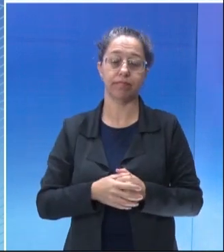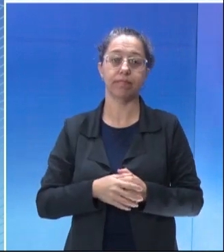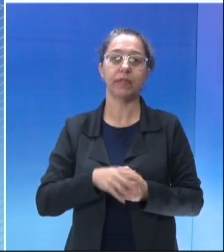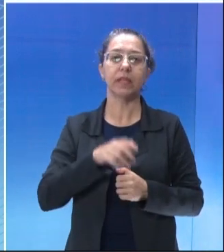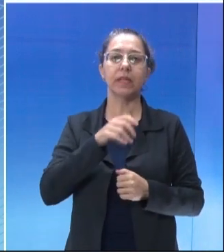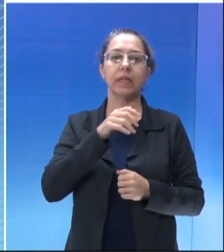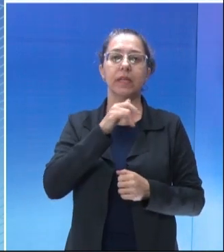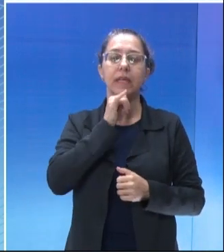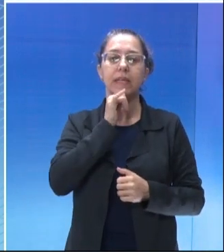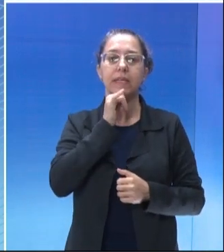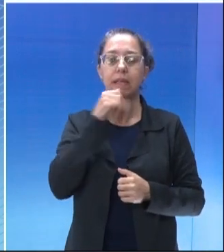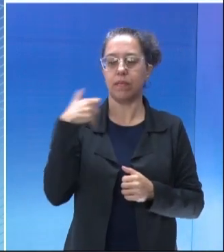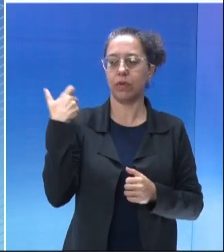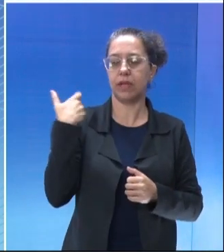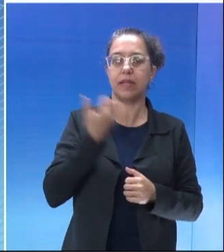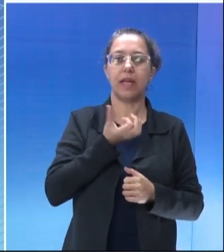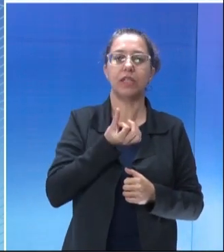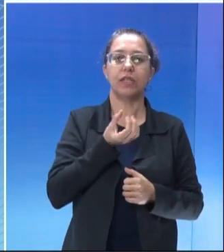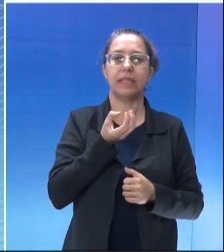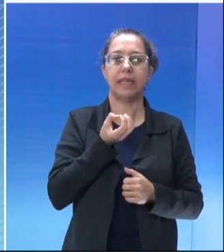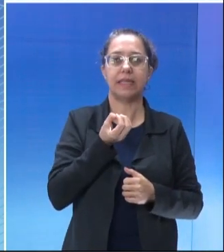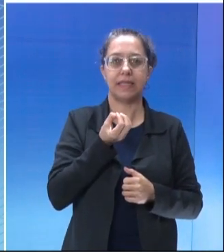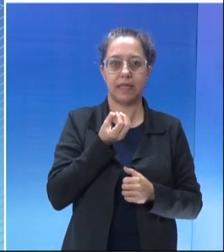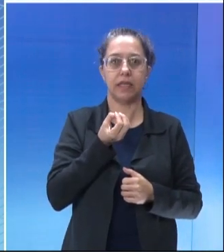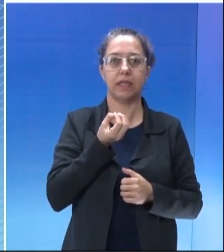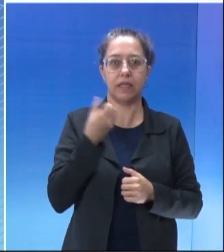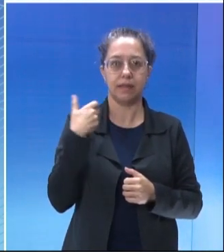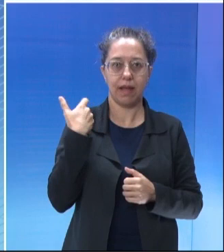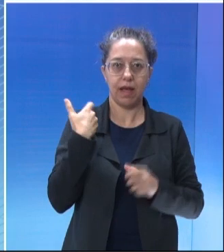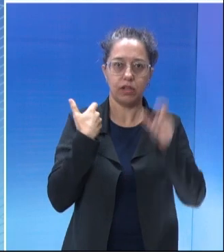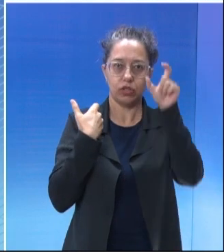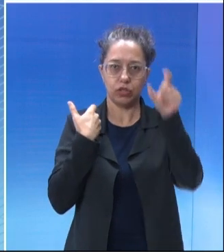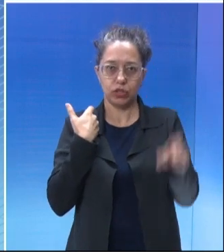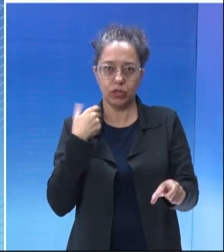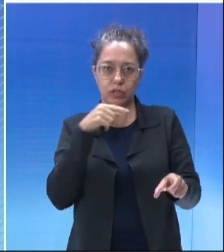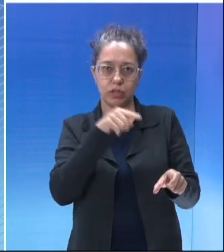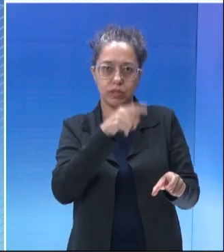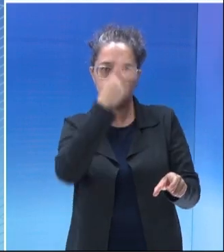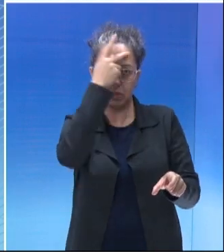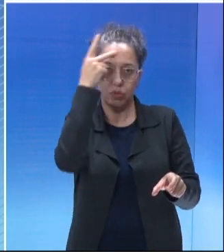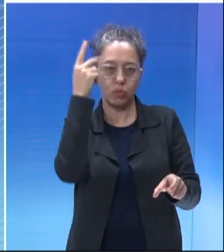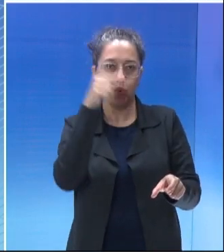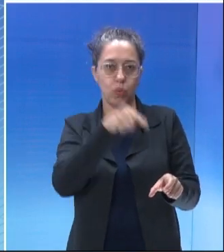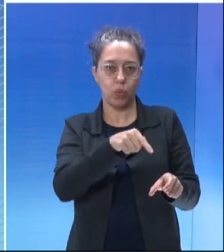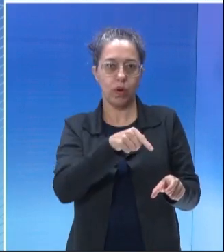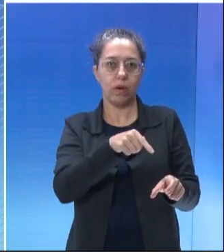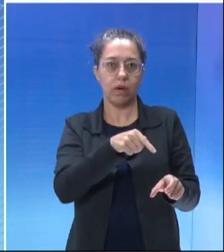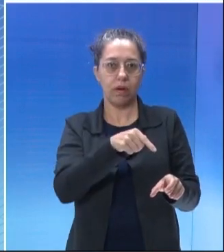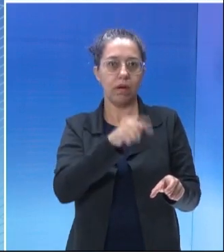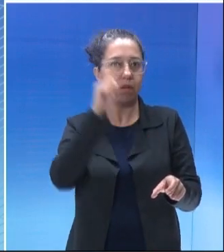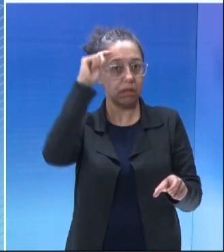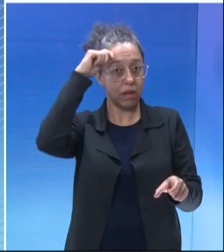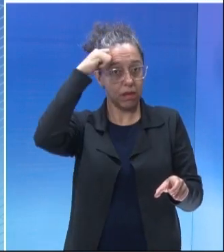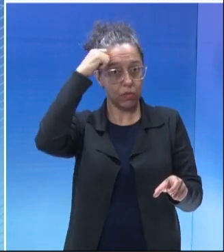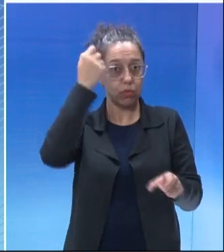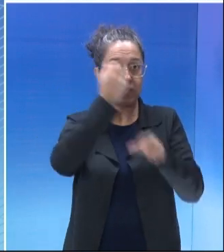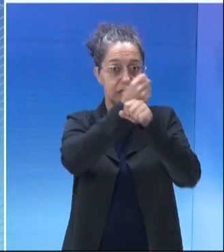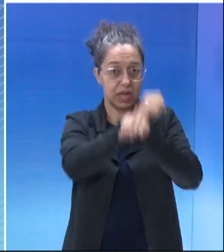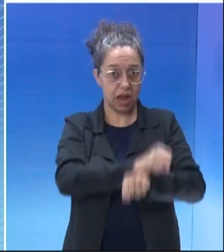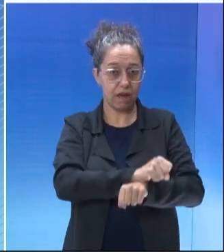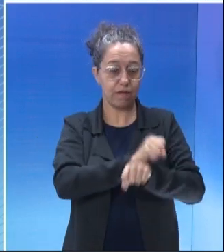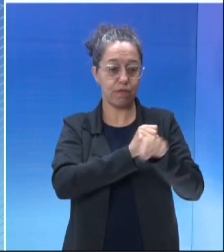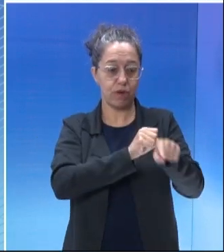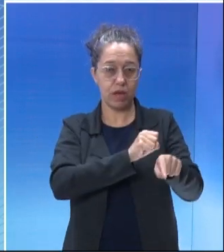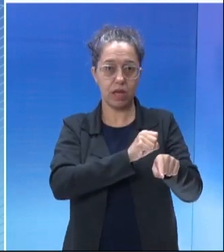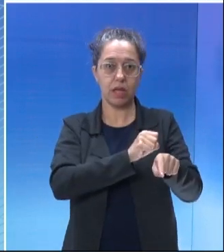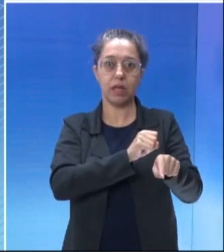com 60 anos de idade já era uma pessoa que era considerado inapto para o trabalho, né?